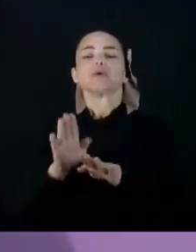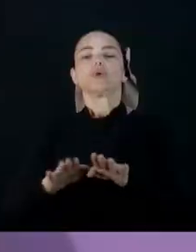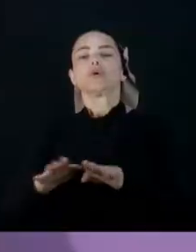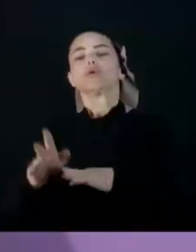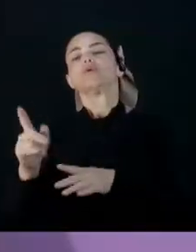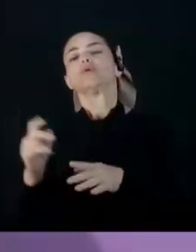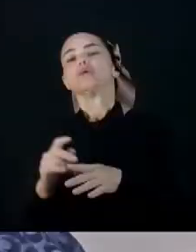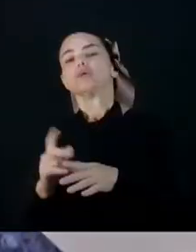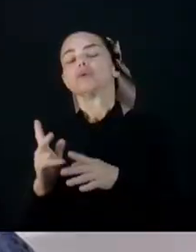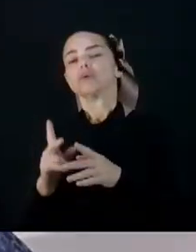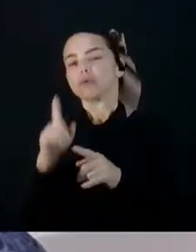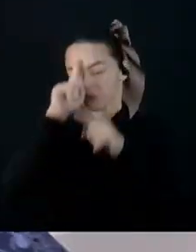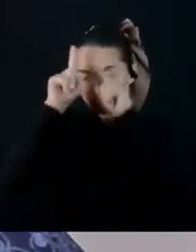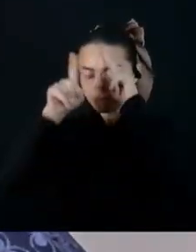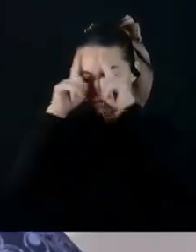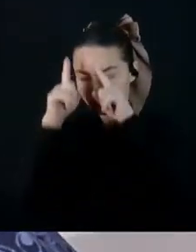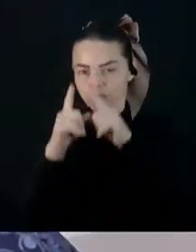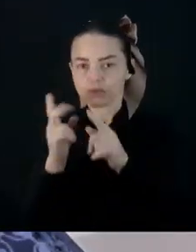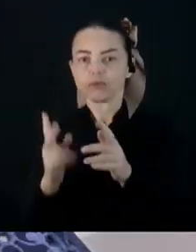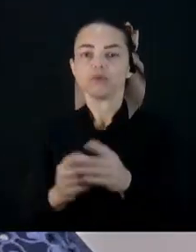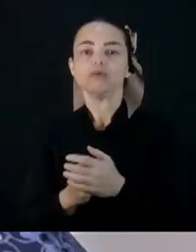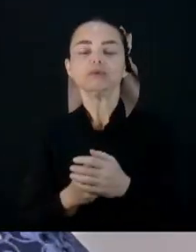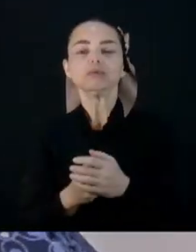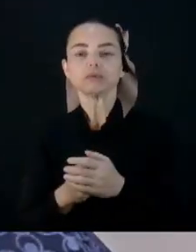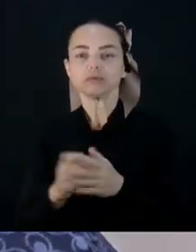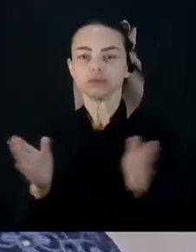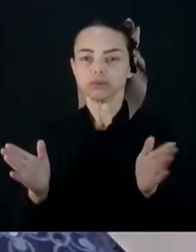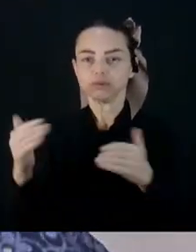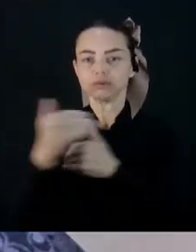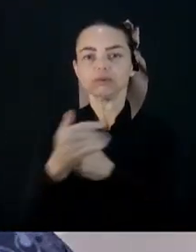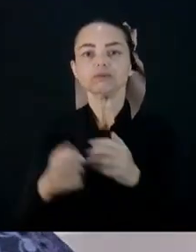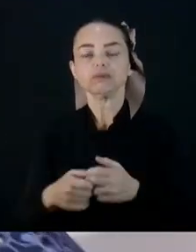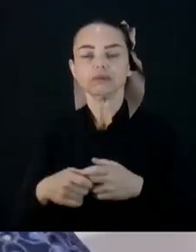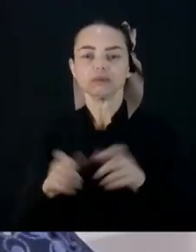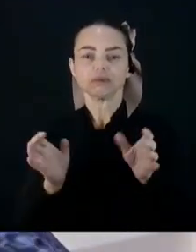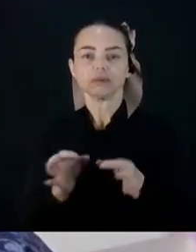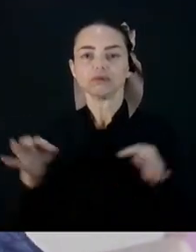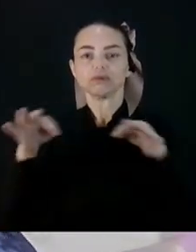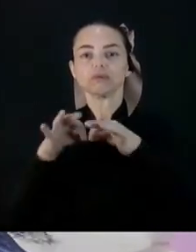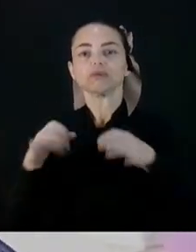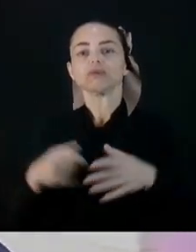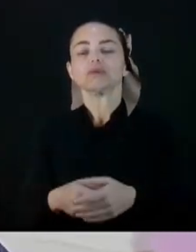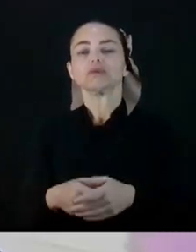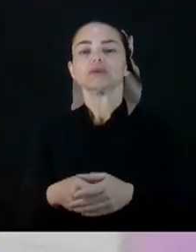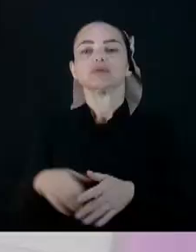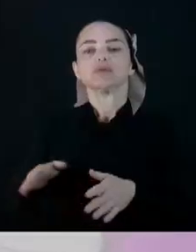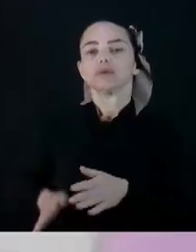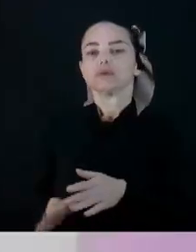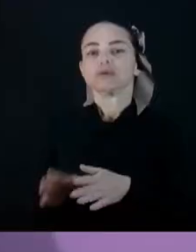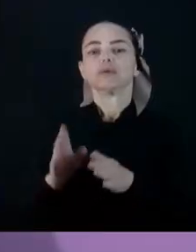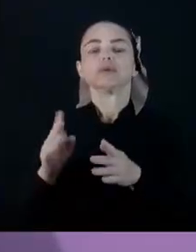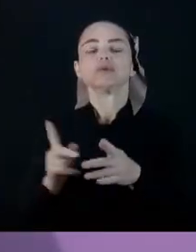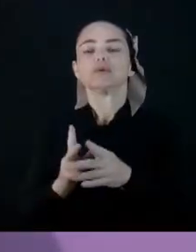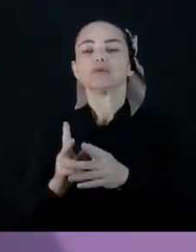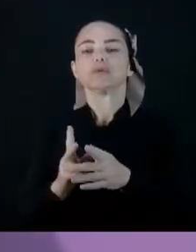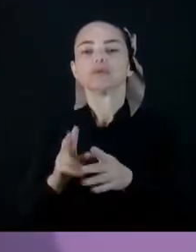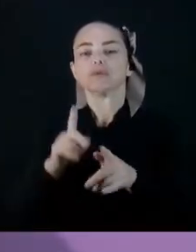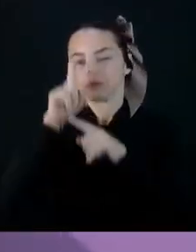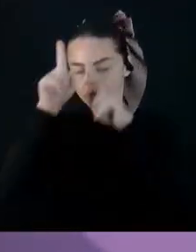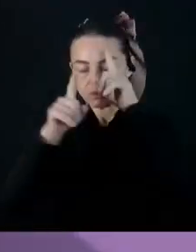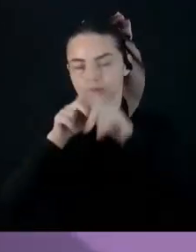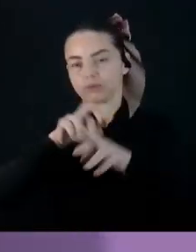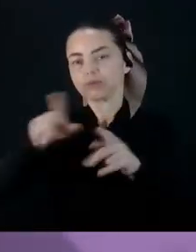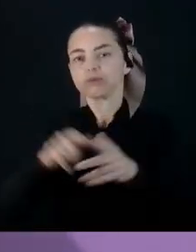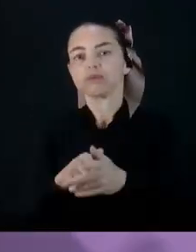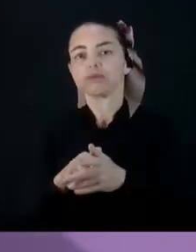Por exemplo, se a gente tá com um pedaço de pano, você quer fazer uma necessaire, uma carteira, daquele pedacinho você cria, diferente de roupa, né? Você não consegue. Você